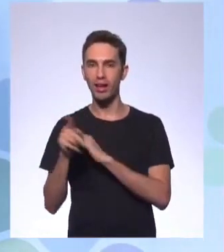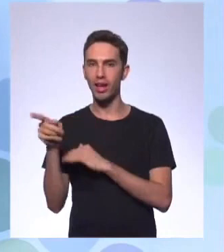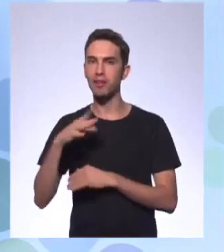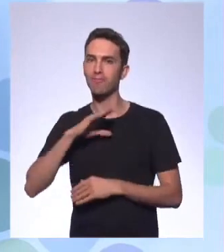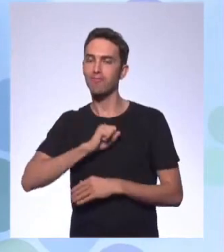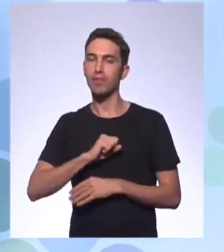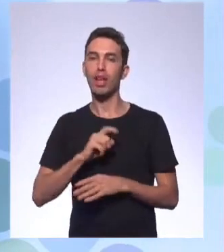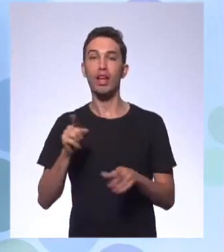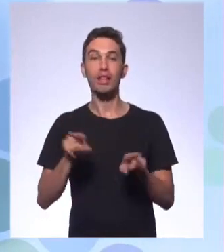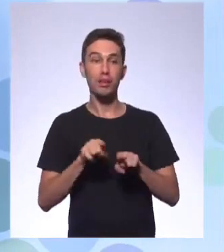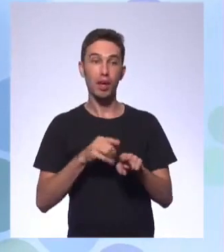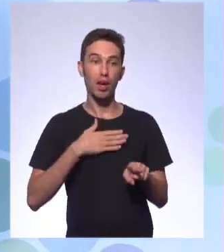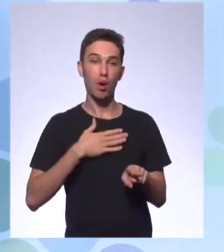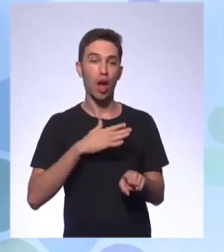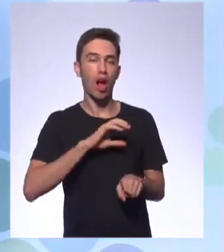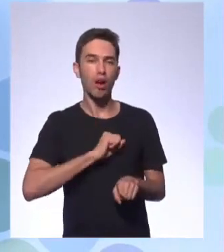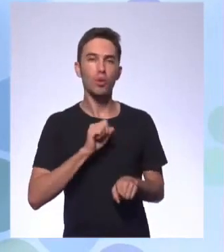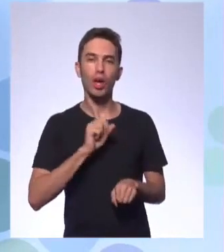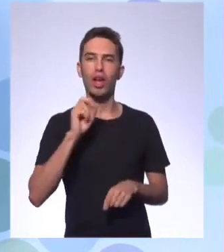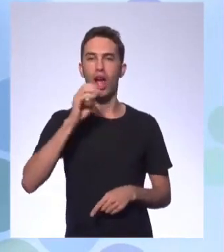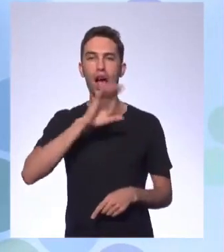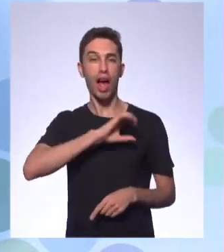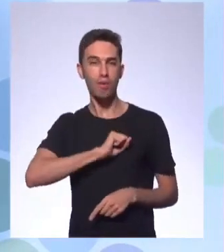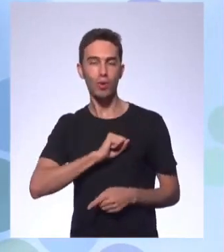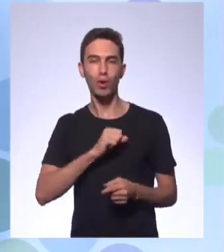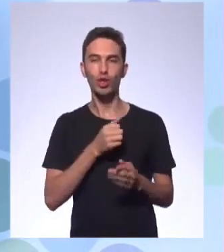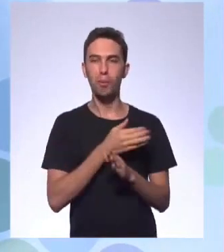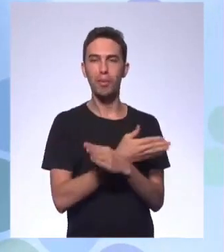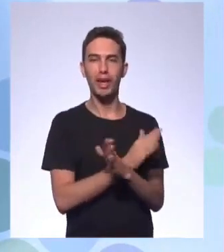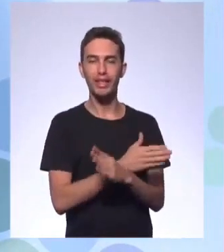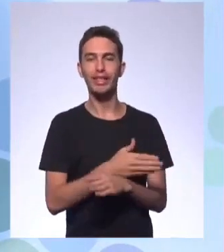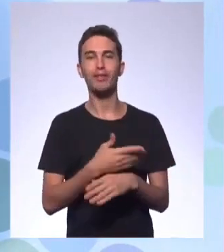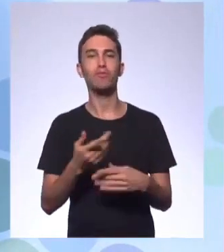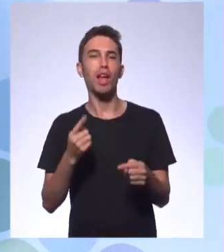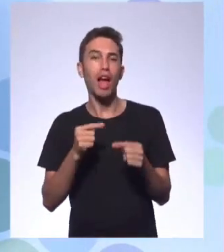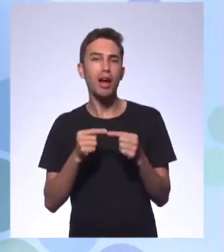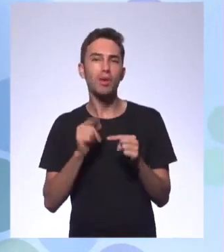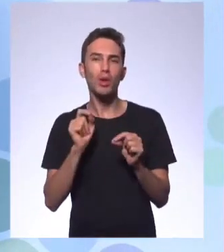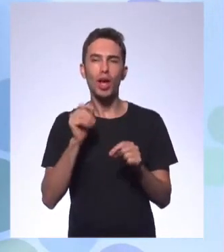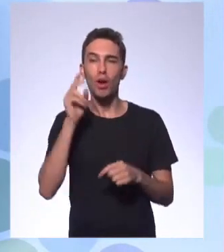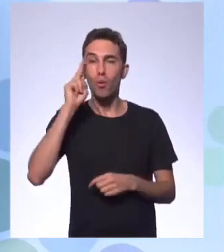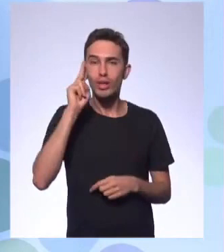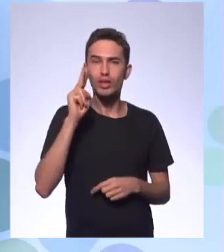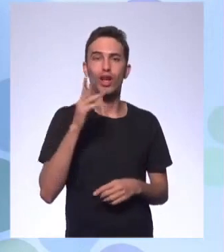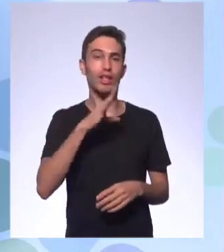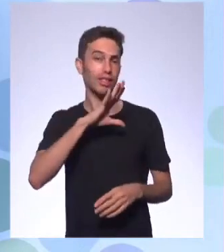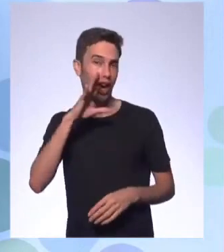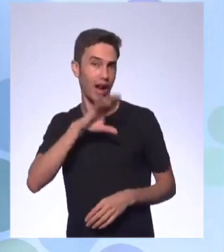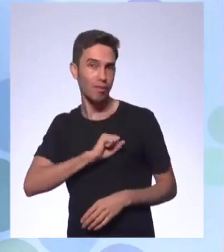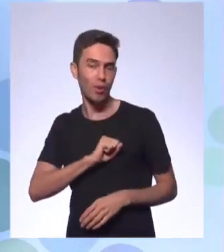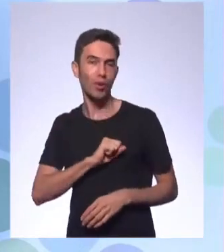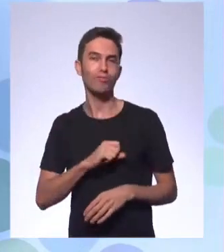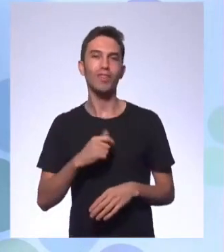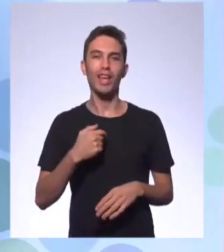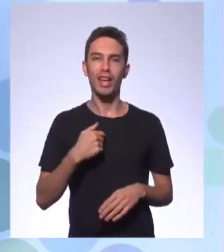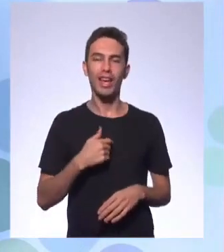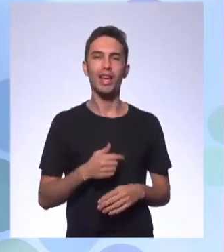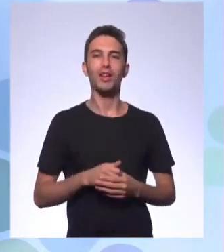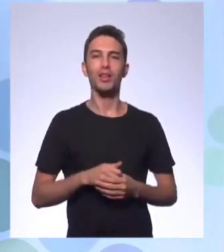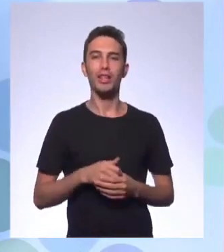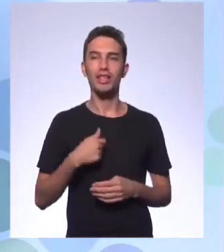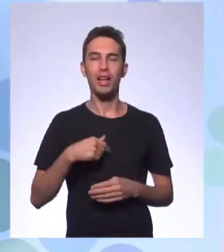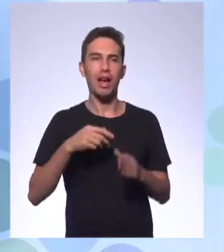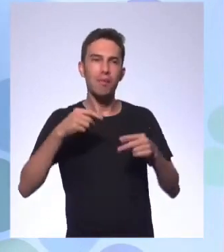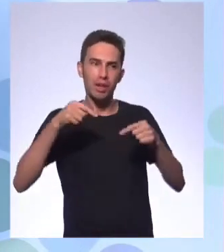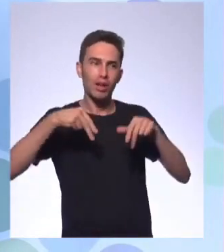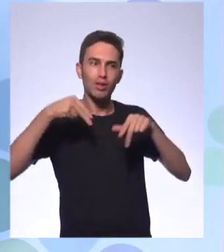falar, esse livro é bacana. Por quê? É uma história de amor, que é uma história trágica de amor, mas é uma história que ela é uma novela,